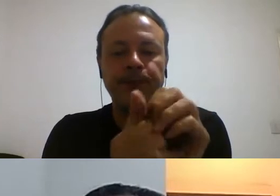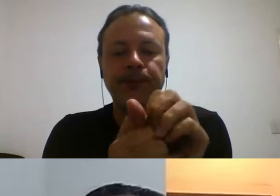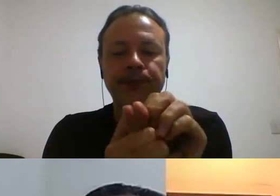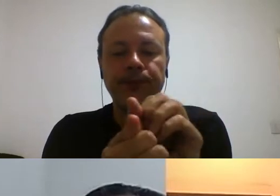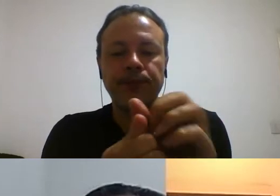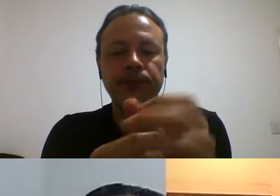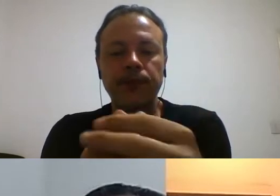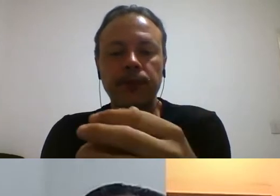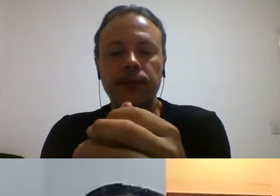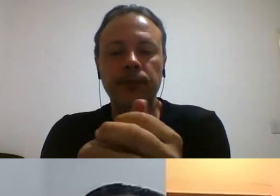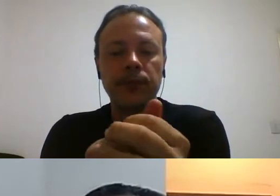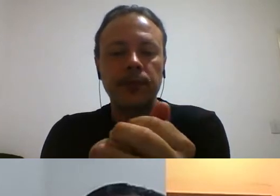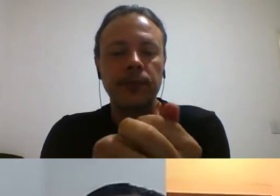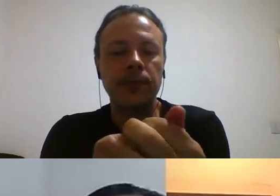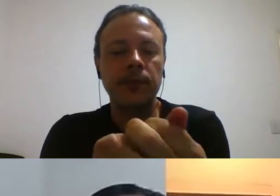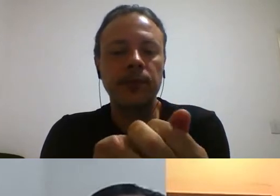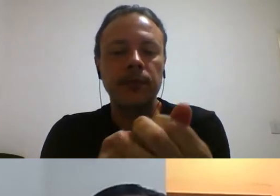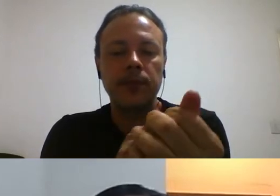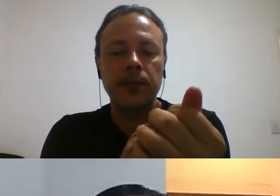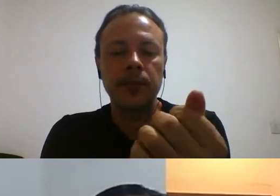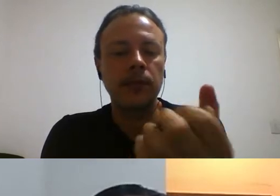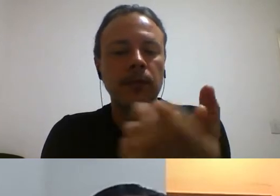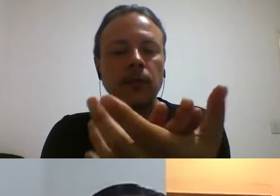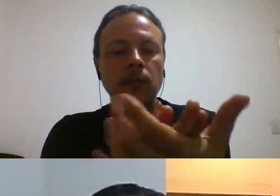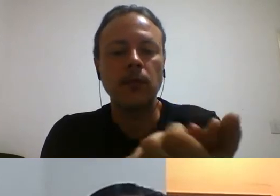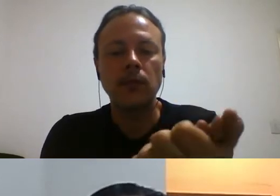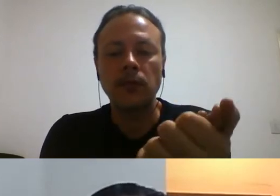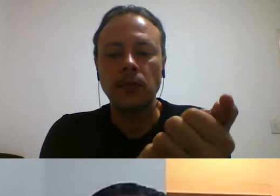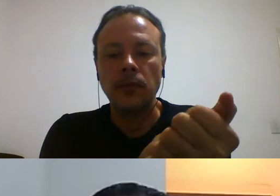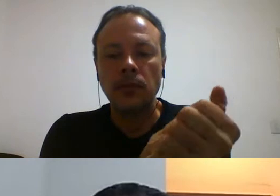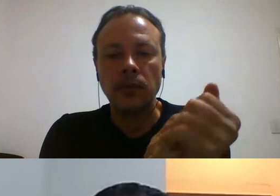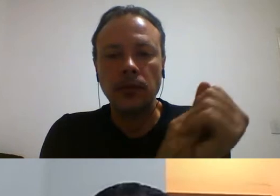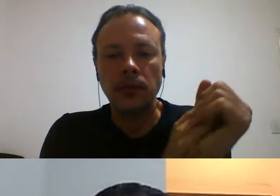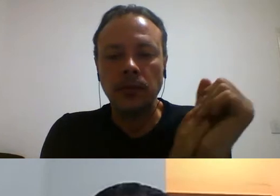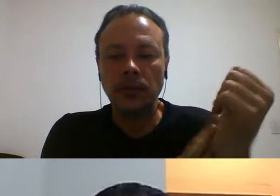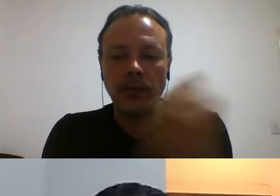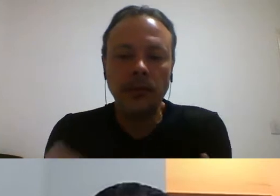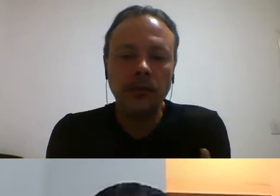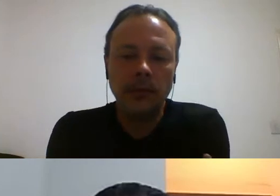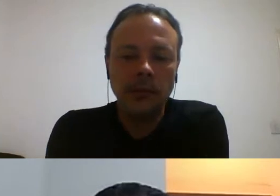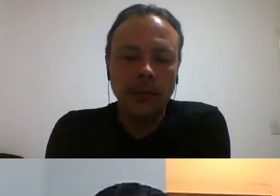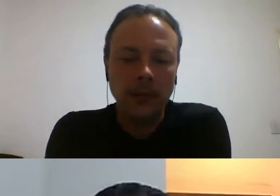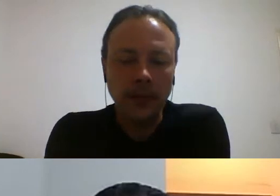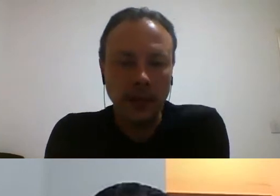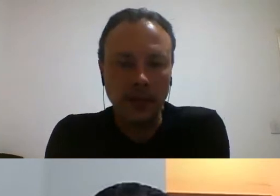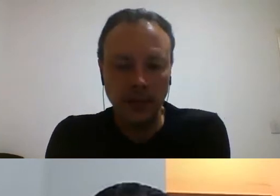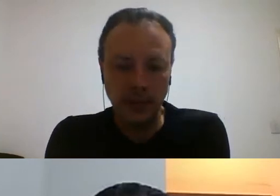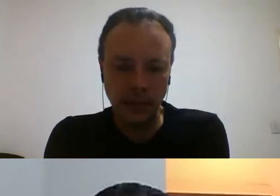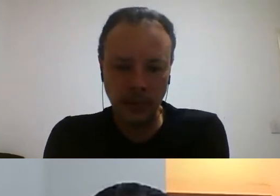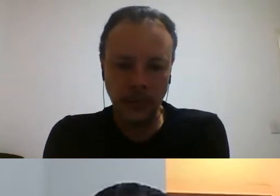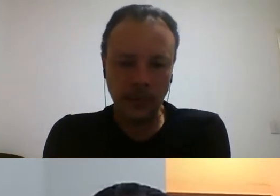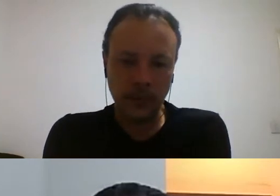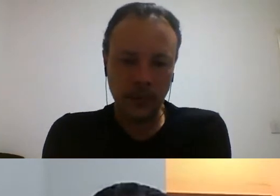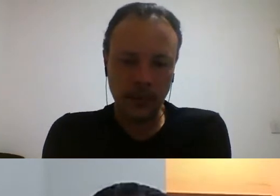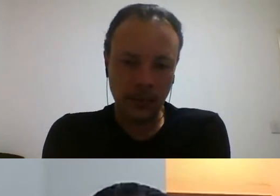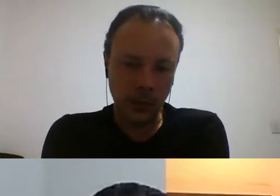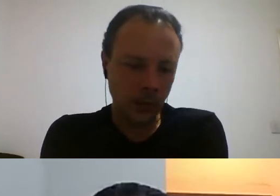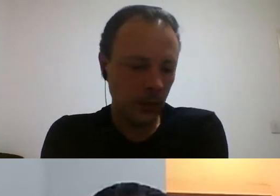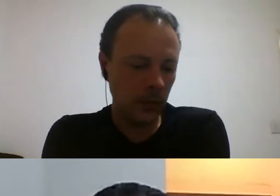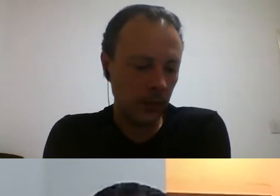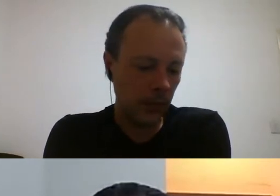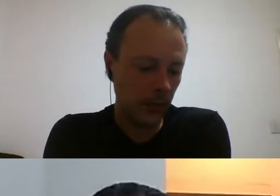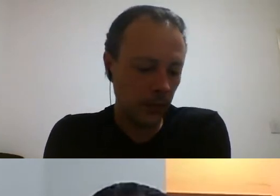isso. Entendi, porque eu estou te perguntando, professor, por conta que ontem a gente teve aula de sistema